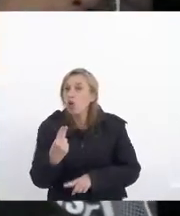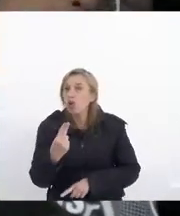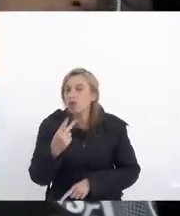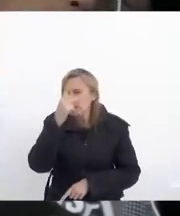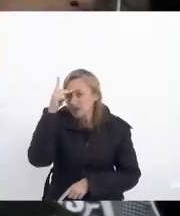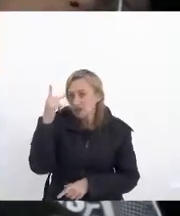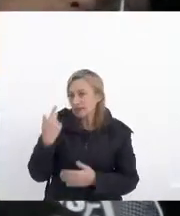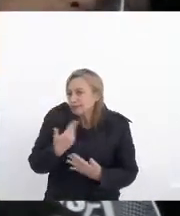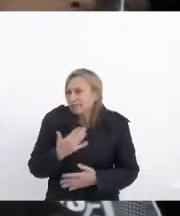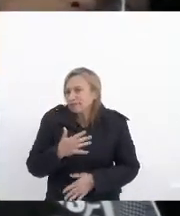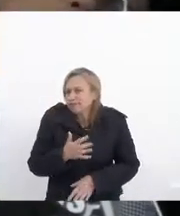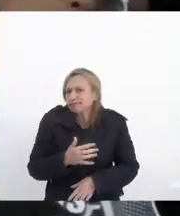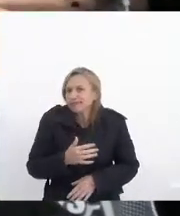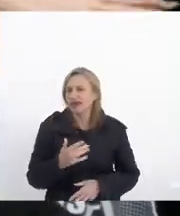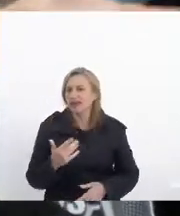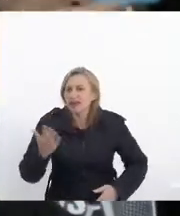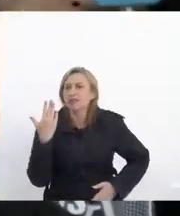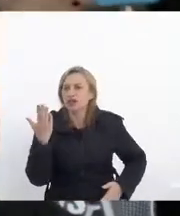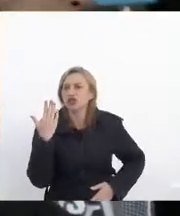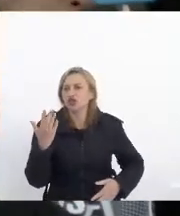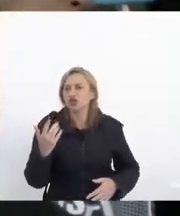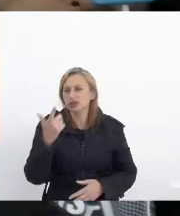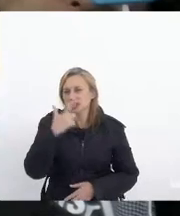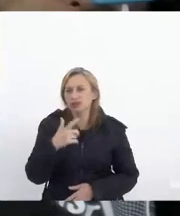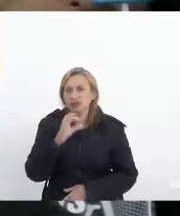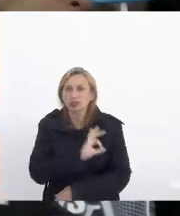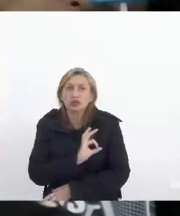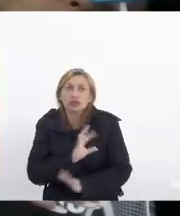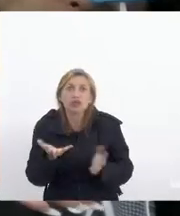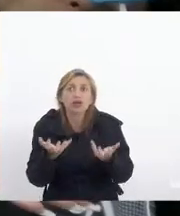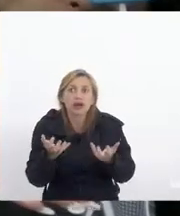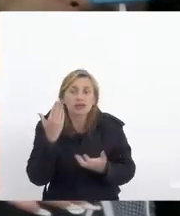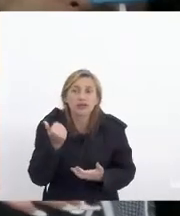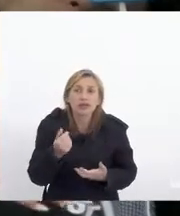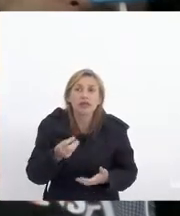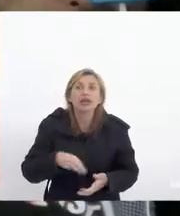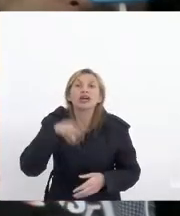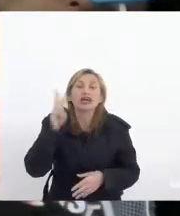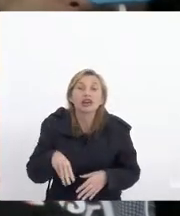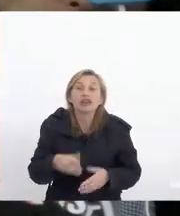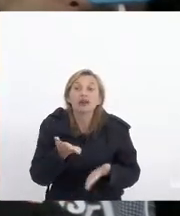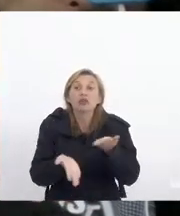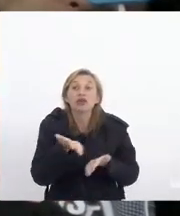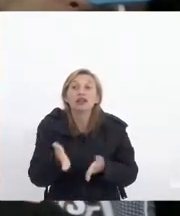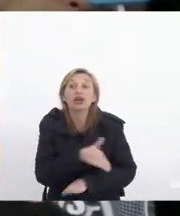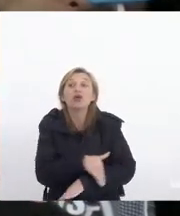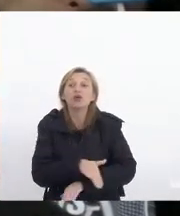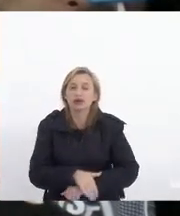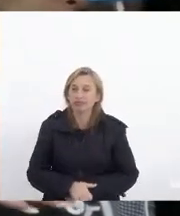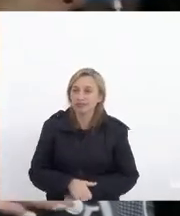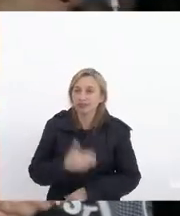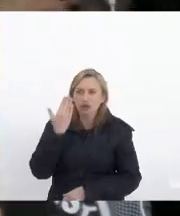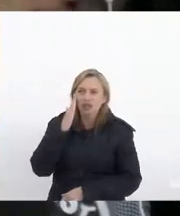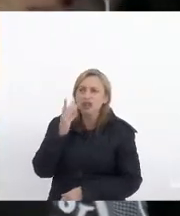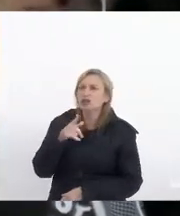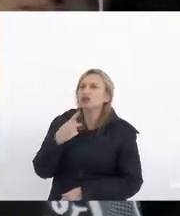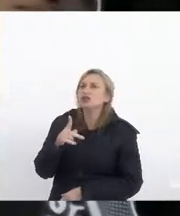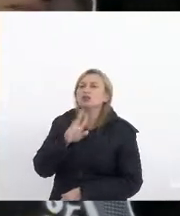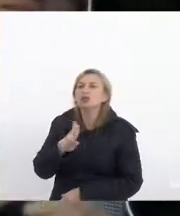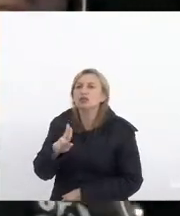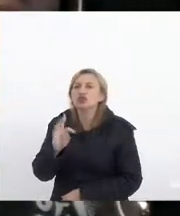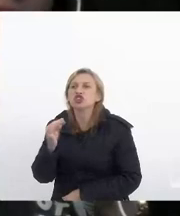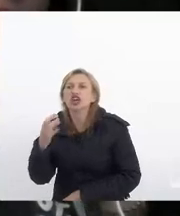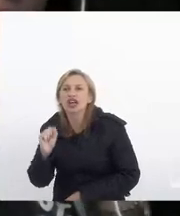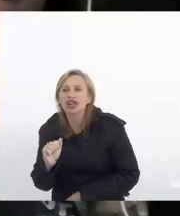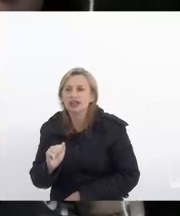nem aí e vai virar bandido sendo polícia? Eu quero saber quem vai cuidar da rua. Eu compreendo. Como é o nome da senhora? Sheila. Dona